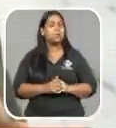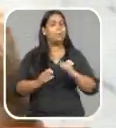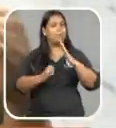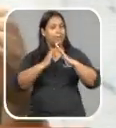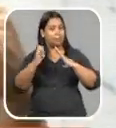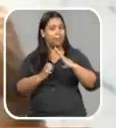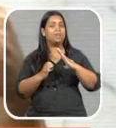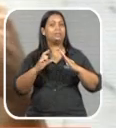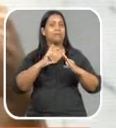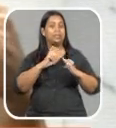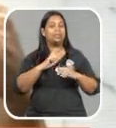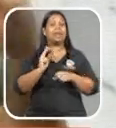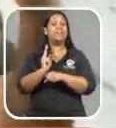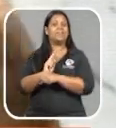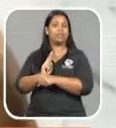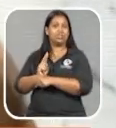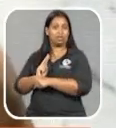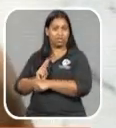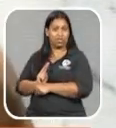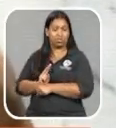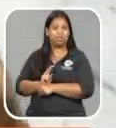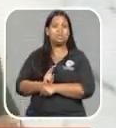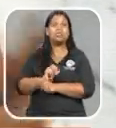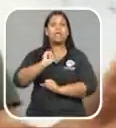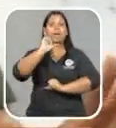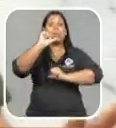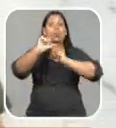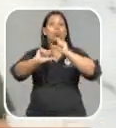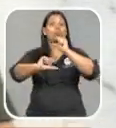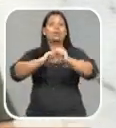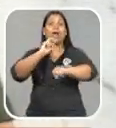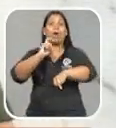o horário de trabalho